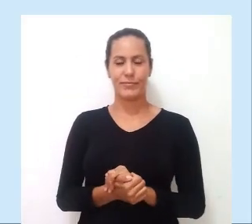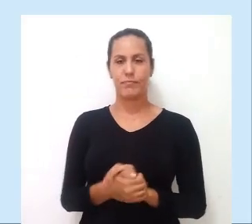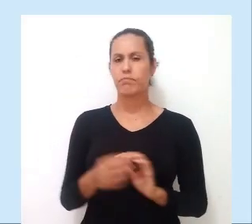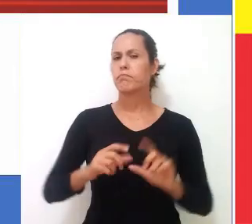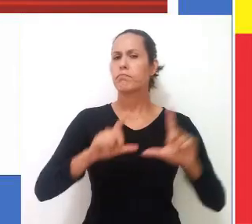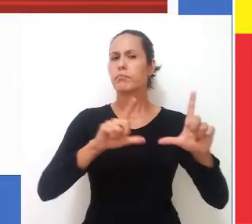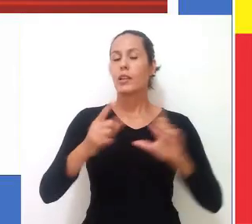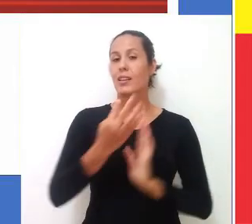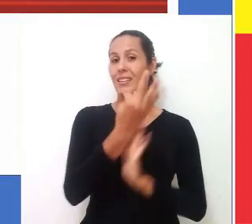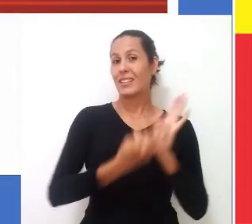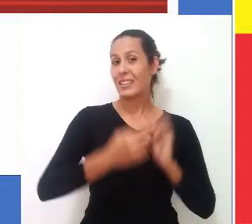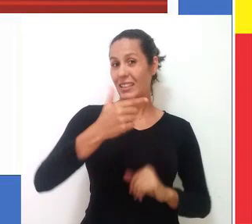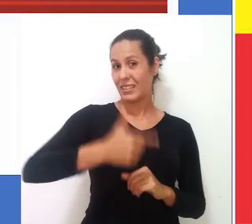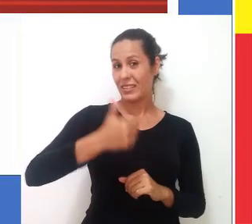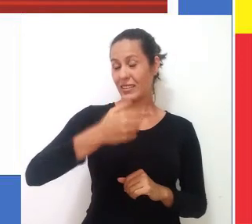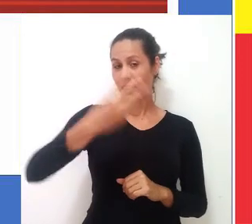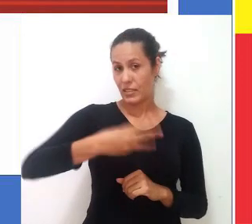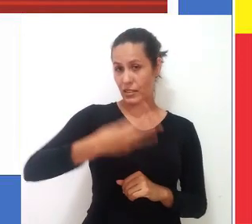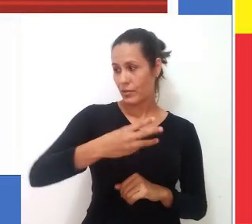aí na tela para vocês.